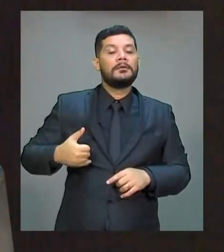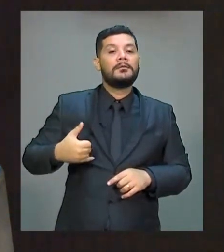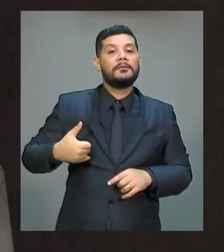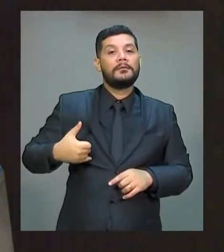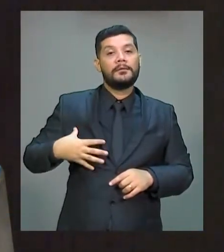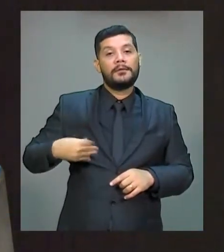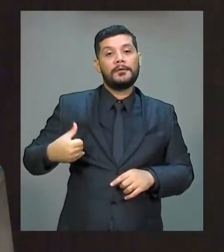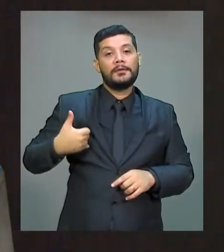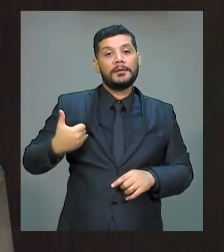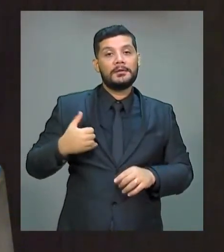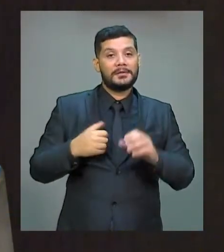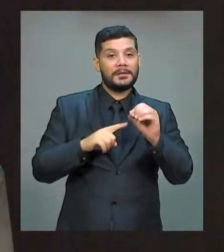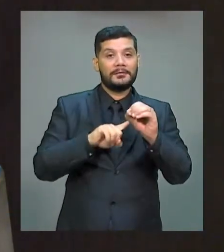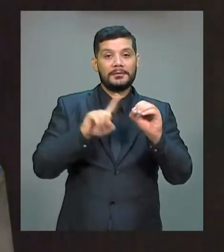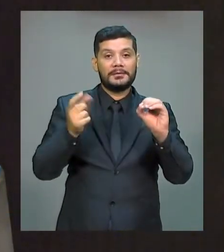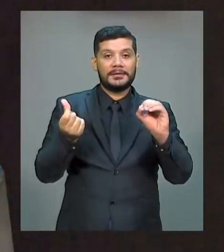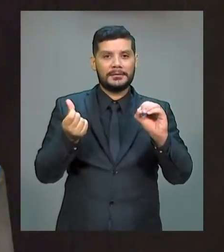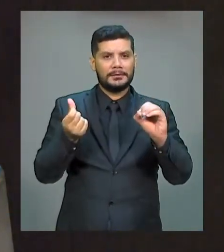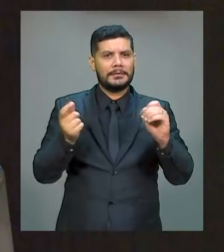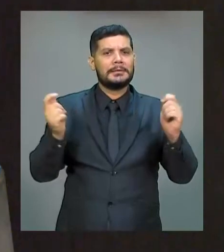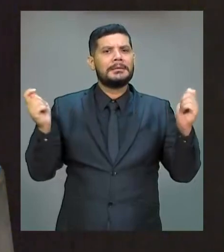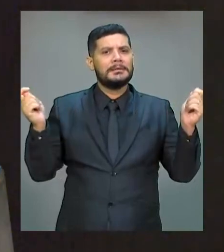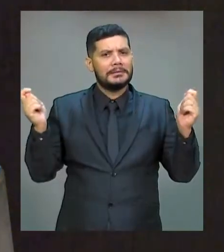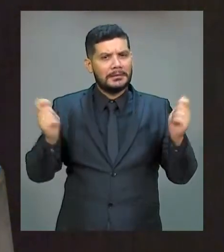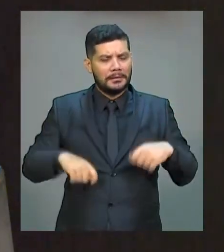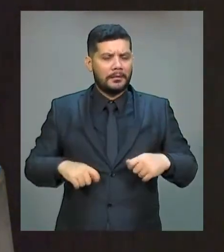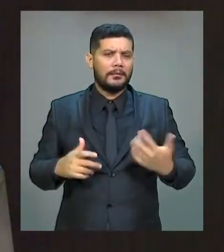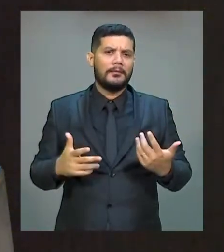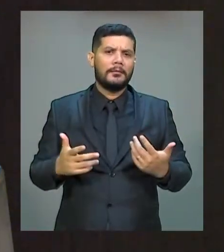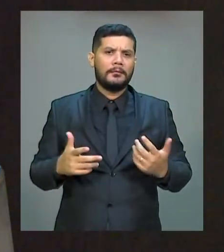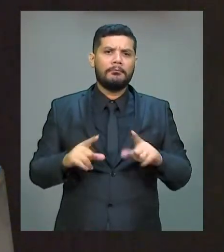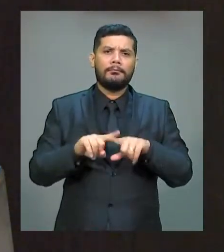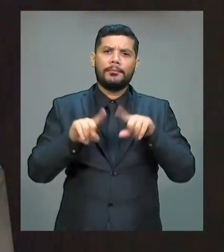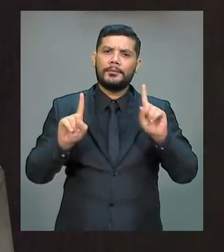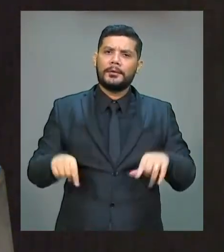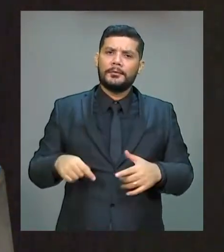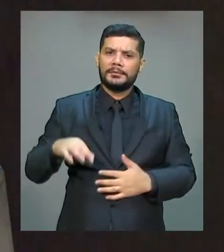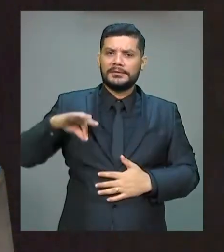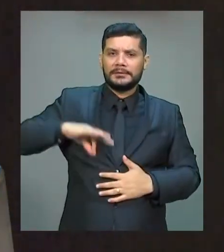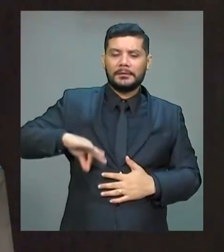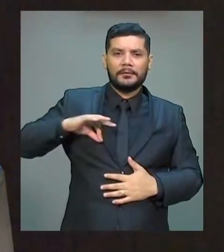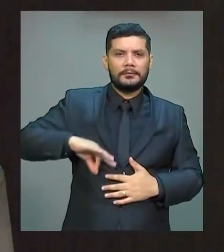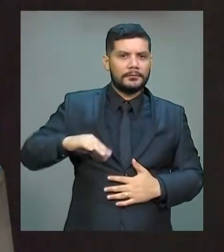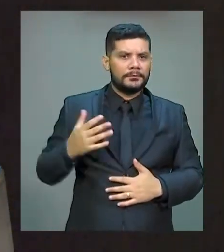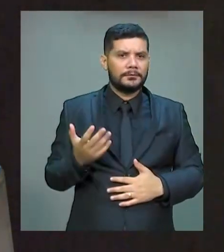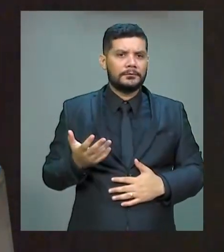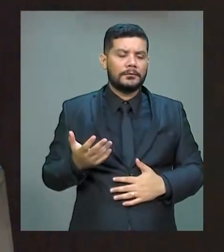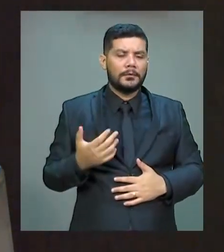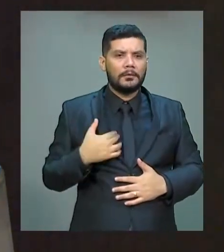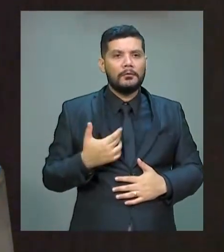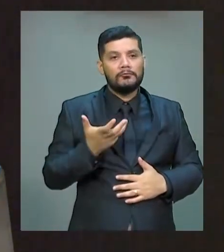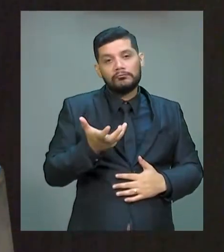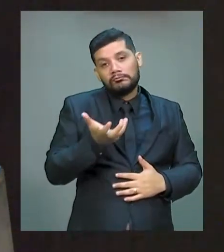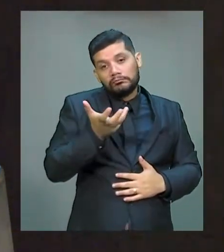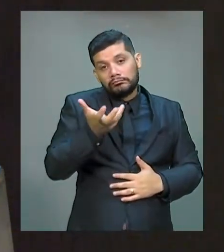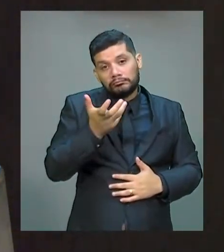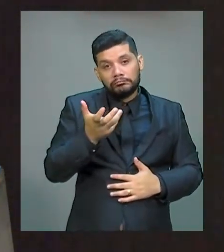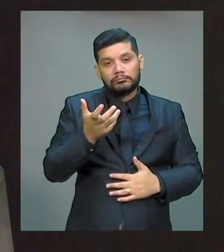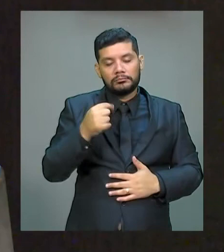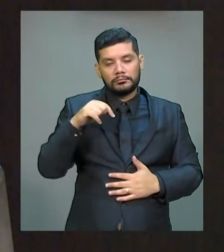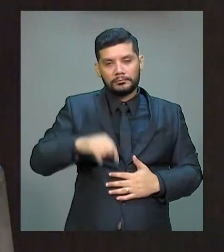poderiam ser beneficiadas, deputado Guilherme, por um programa de renda básica. Eu gostaria muito que esta